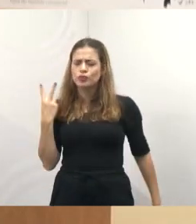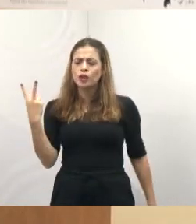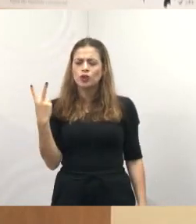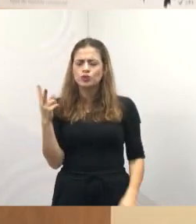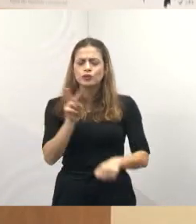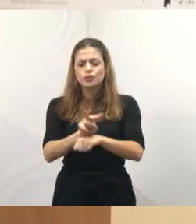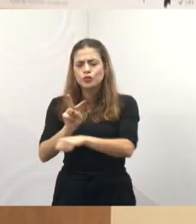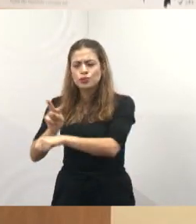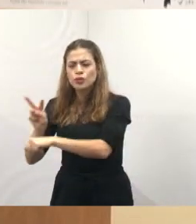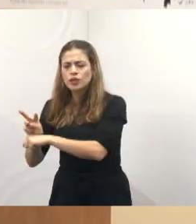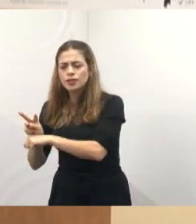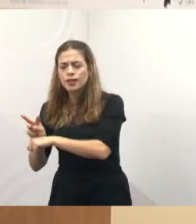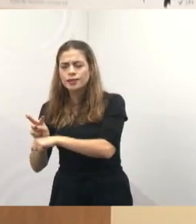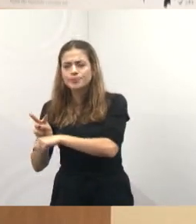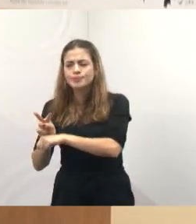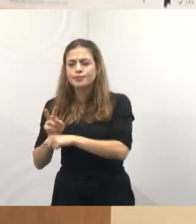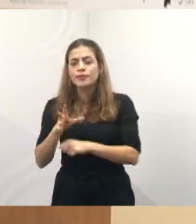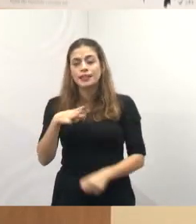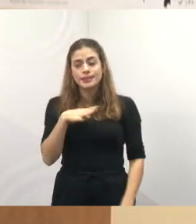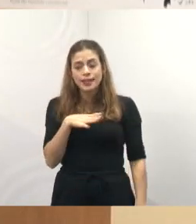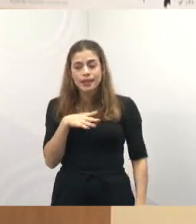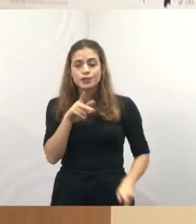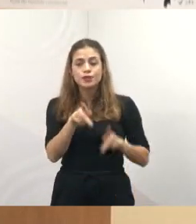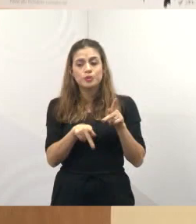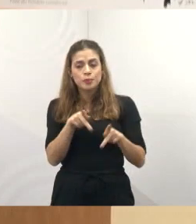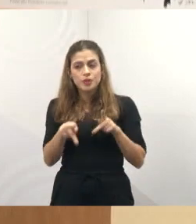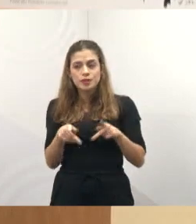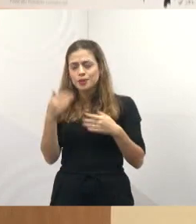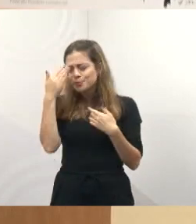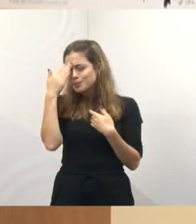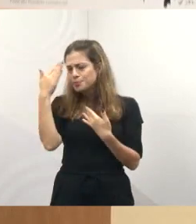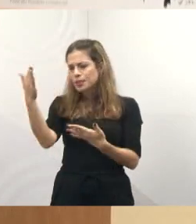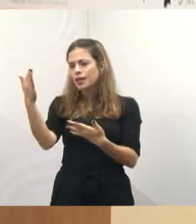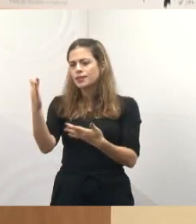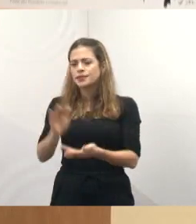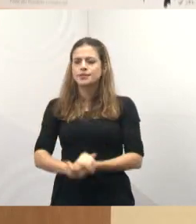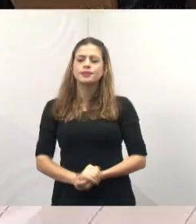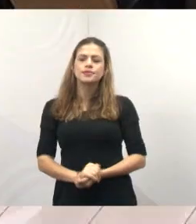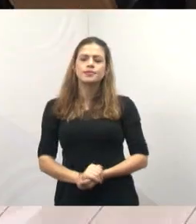de cuidar da cidade e das pessoas. Muito obrigado.